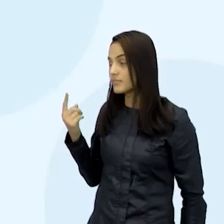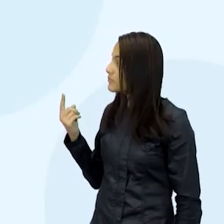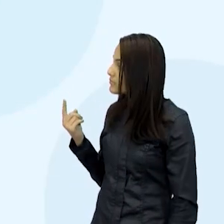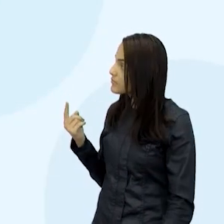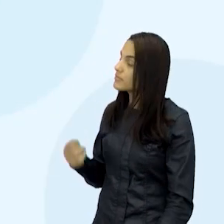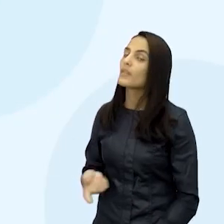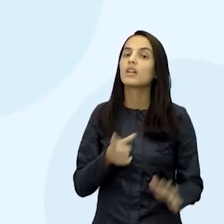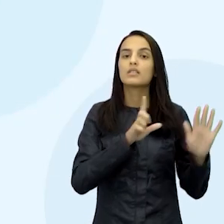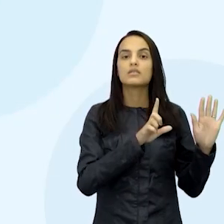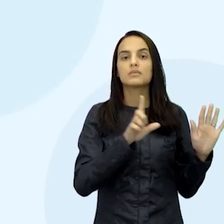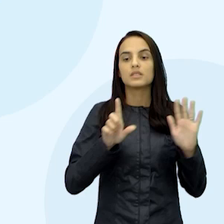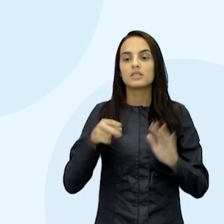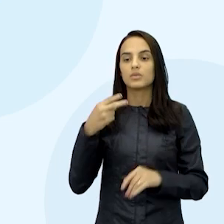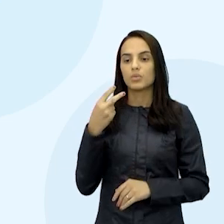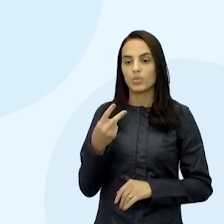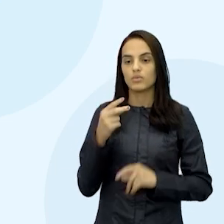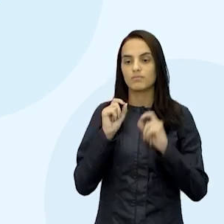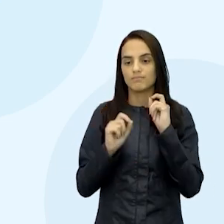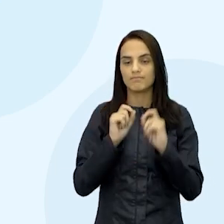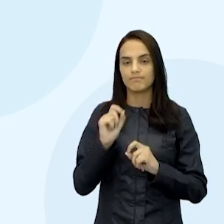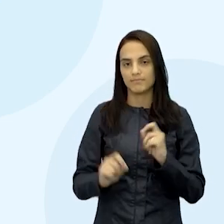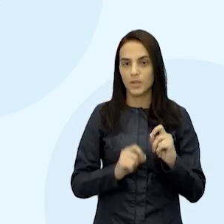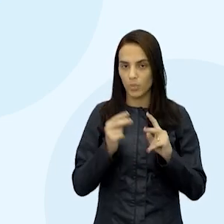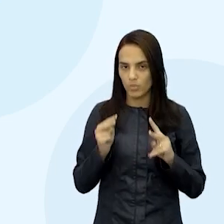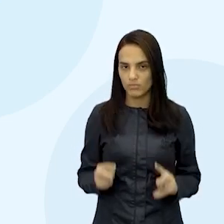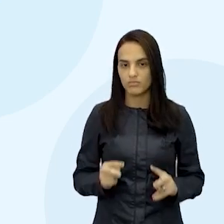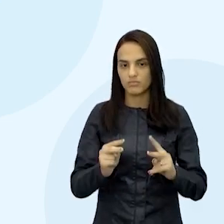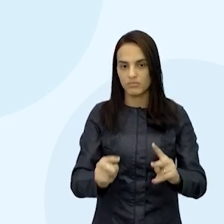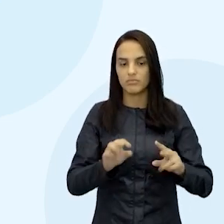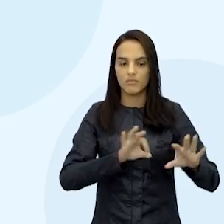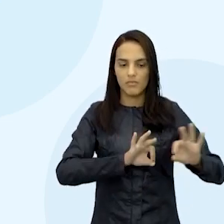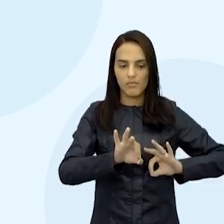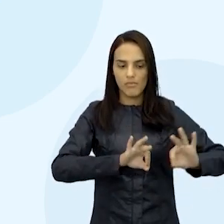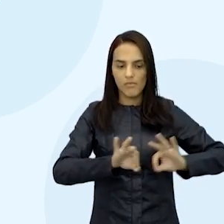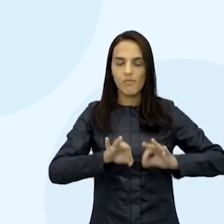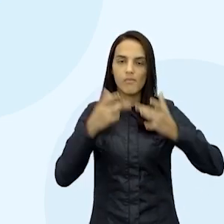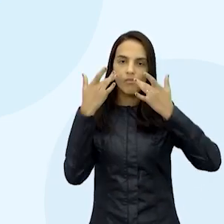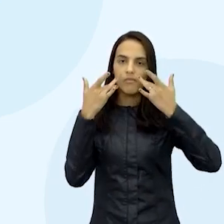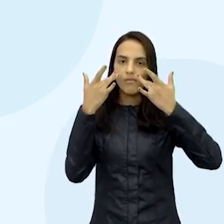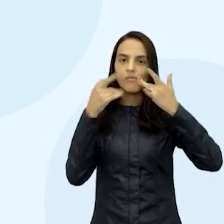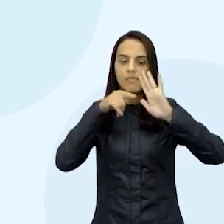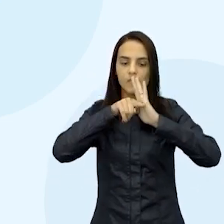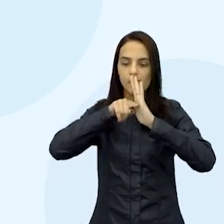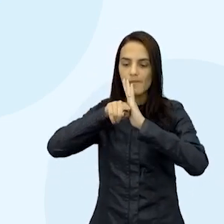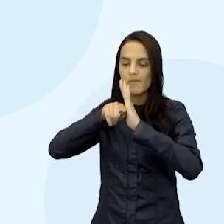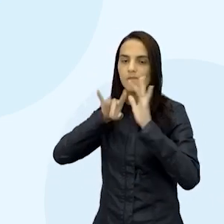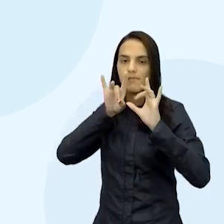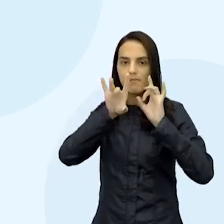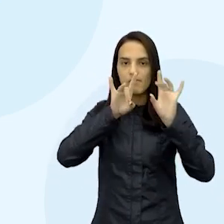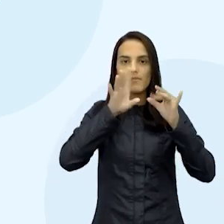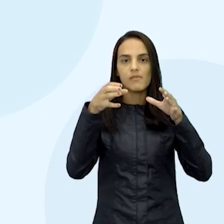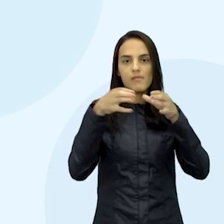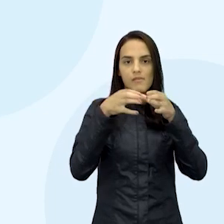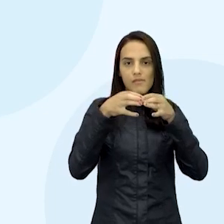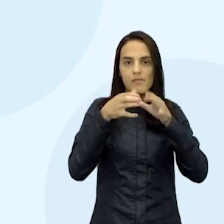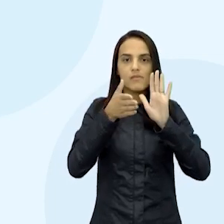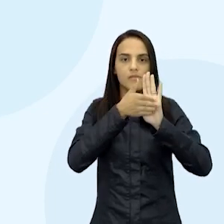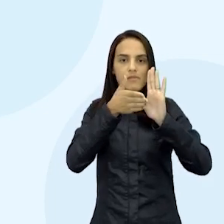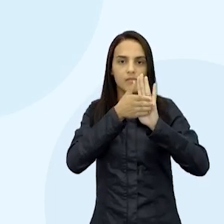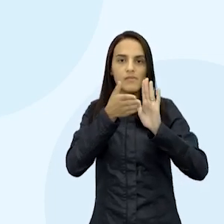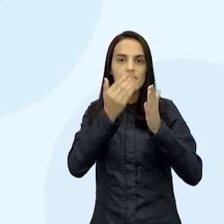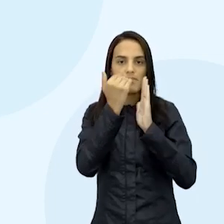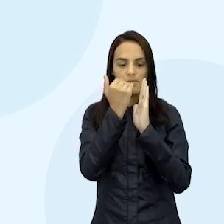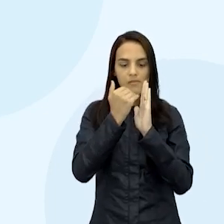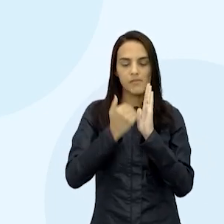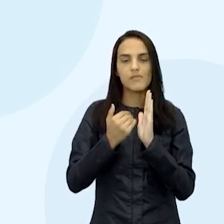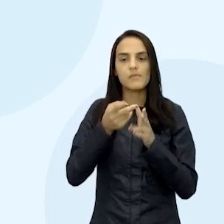na semana 2? Eu acho que, continuando. Organizar a apresentação das pesquisas de cada grupo e propor uma pauta